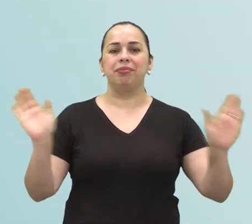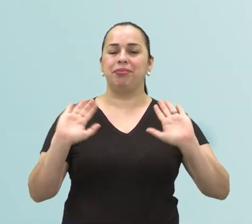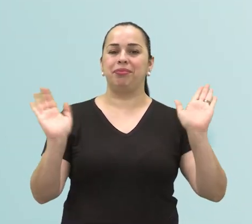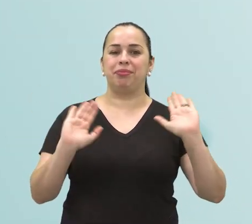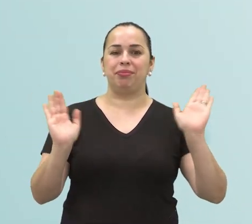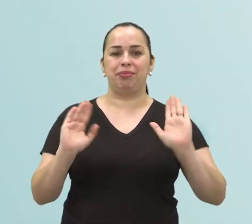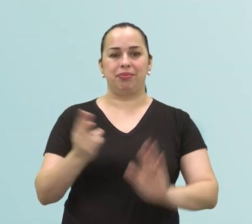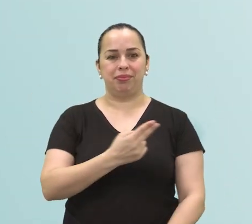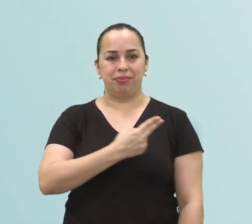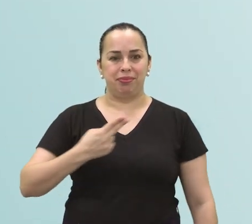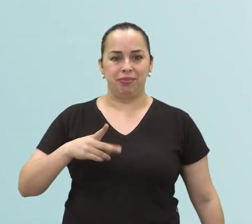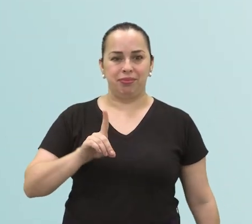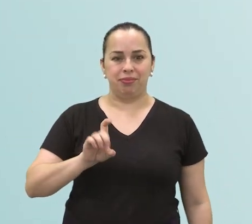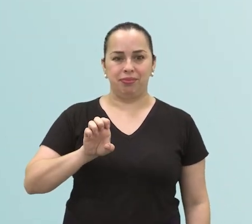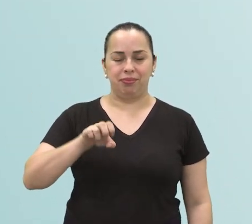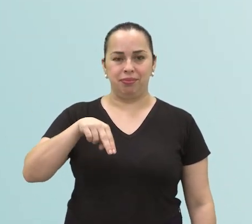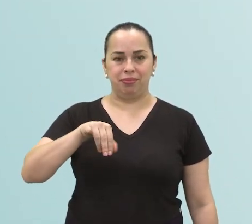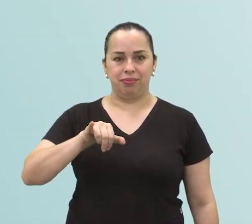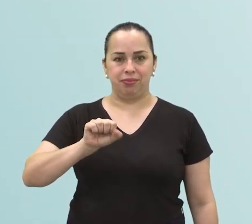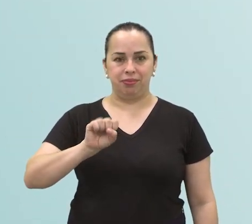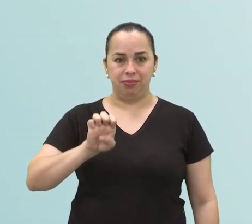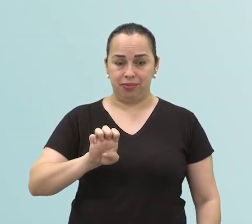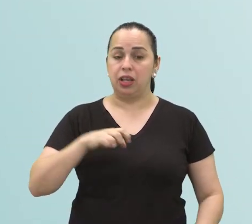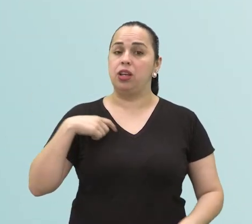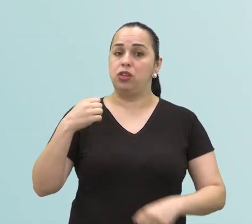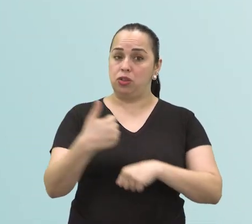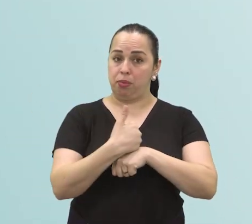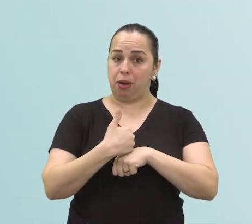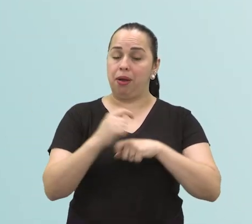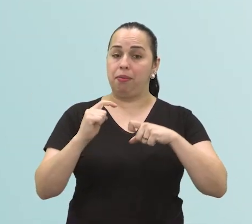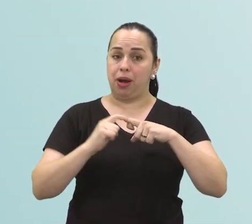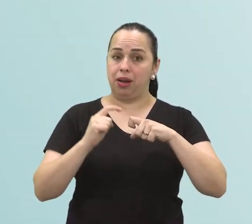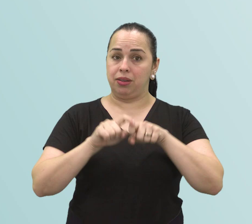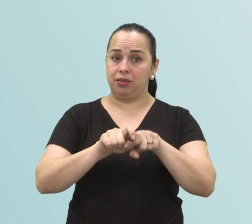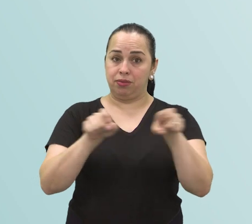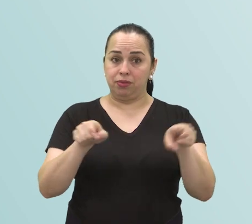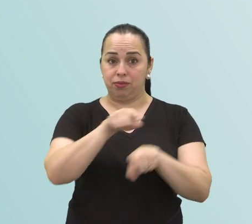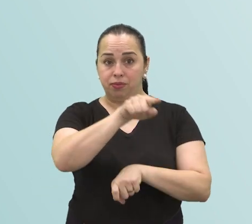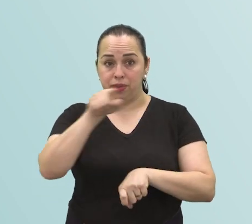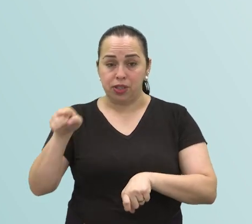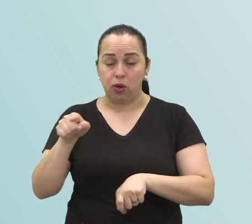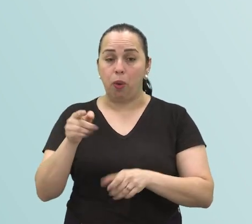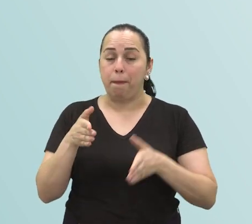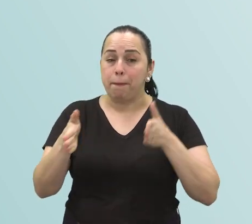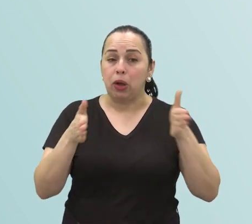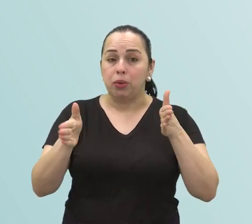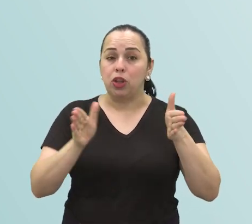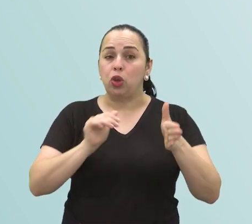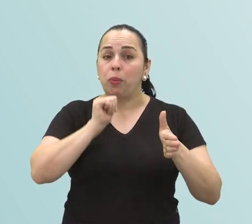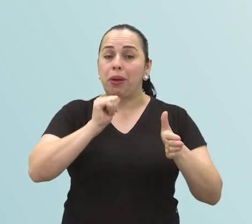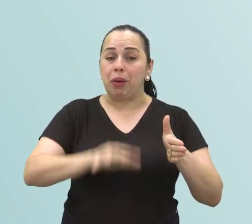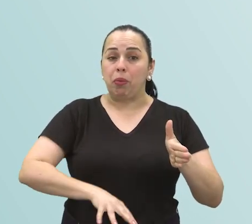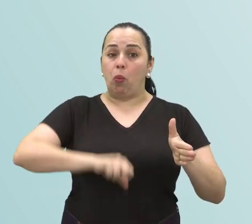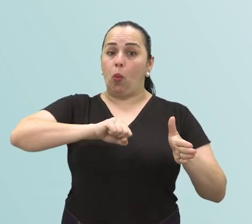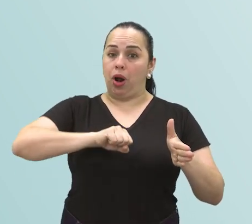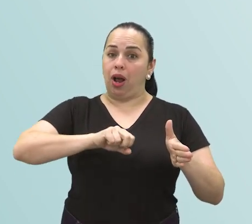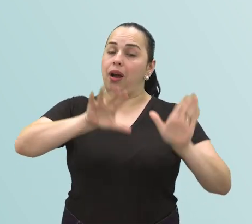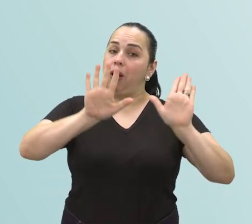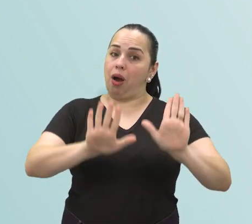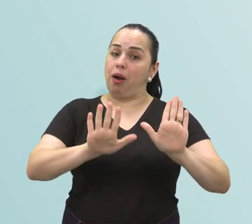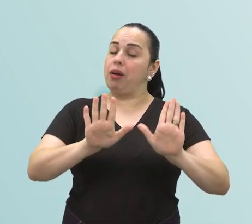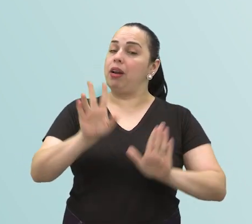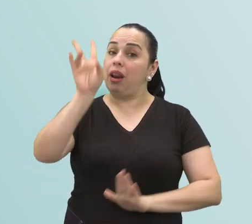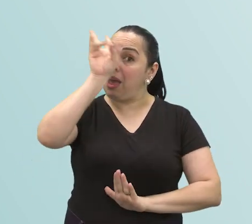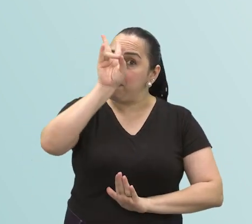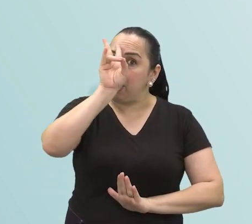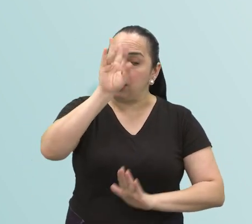Olá, eu sou a doutora Denise Leal, ginecologista, e eu vim falar com você, mulher, que acabou de entrar pelo processo de menopausa. Vamos lembrar que isso é uma coisa